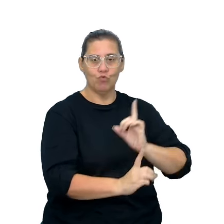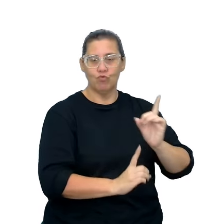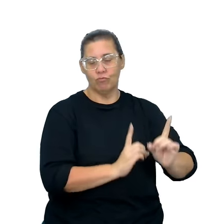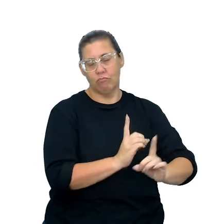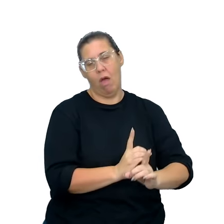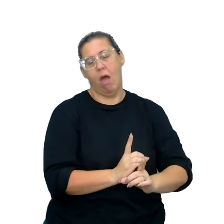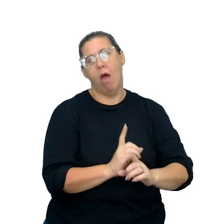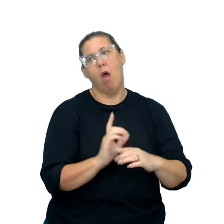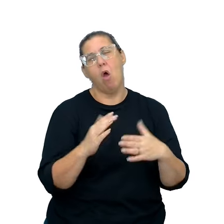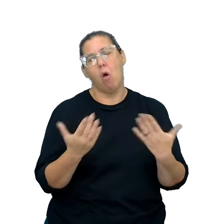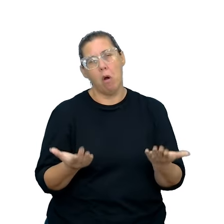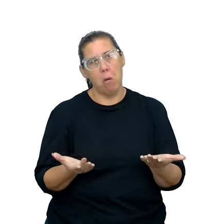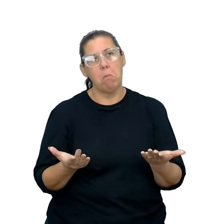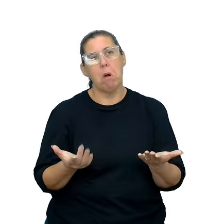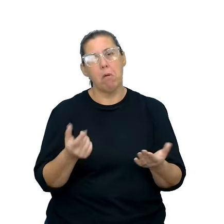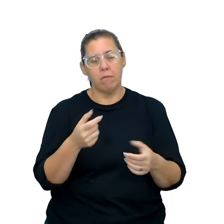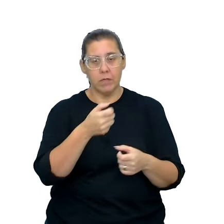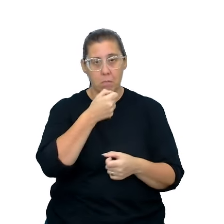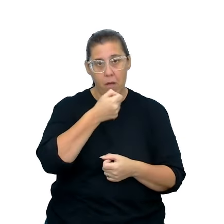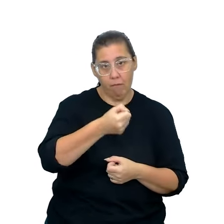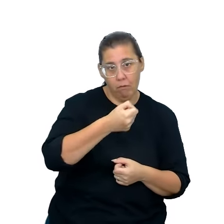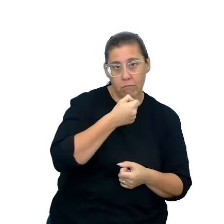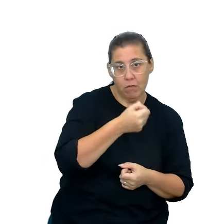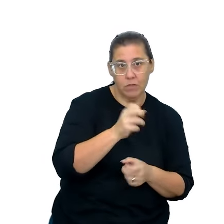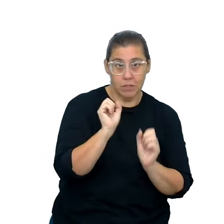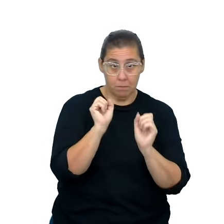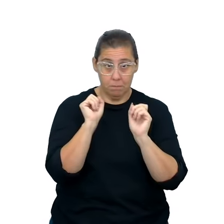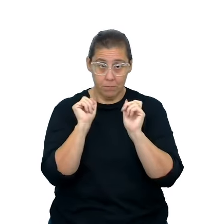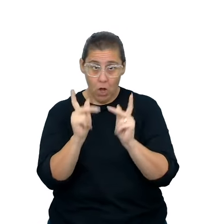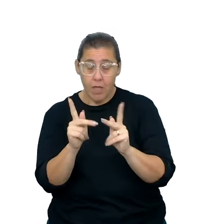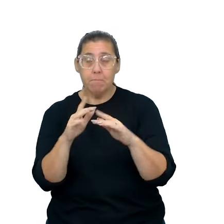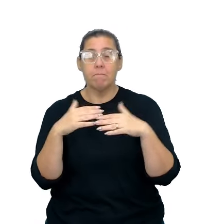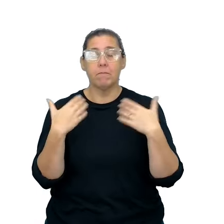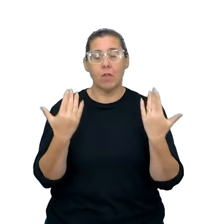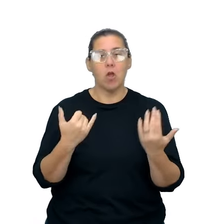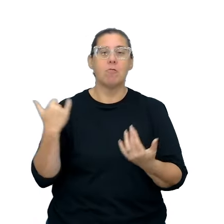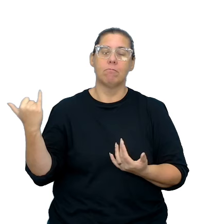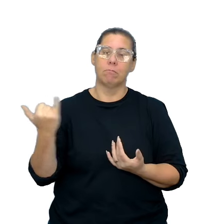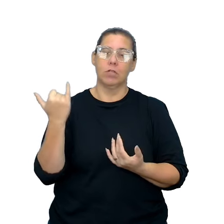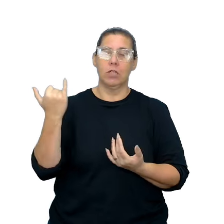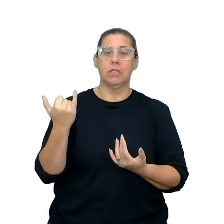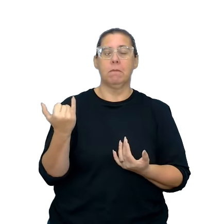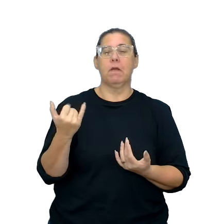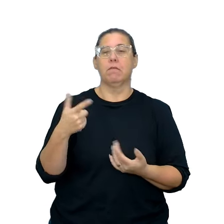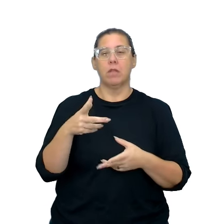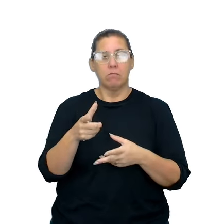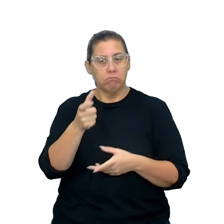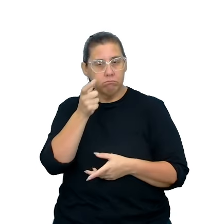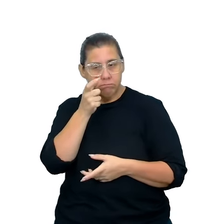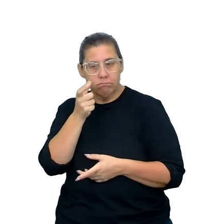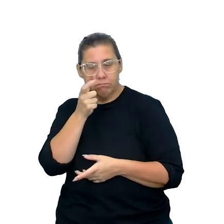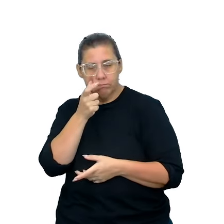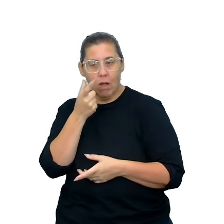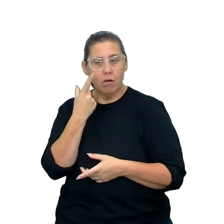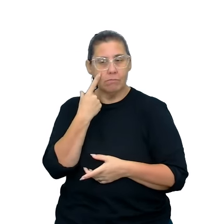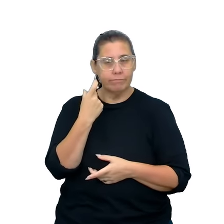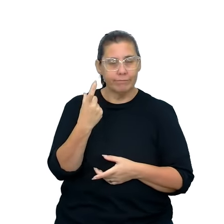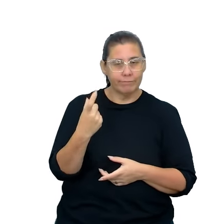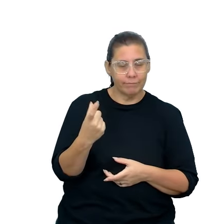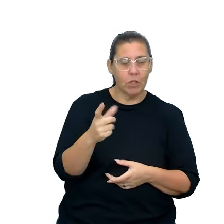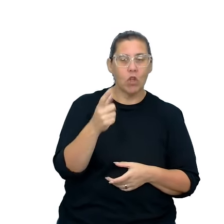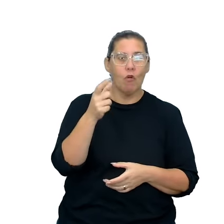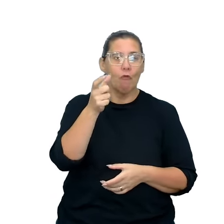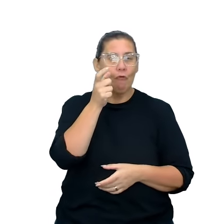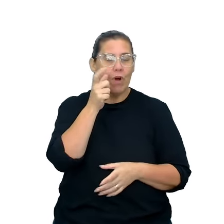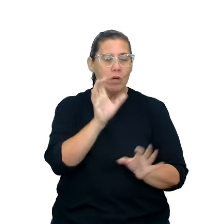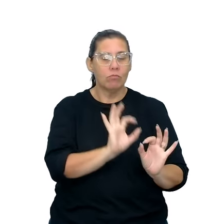se pode fazer aí entrevistas, tá bom? Então, é importante também que se observe e assistam esses vídeos. Quando